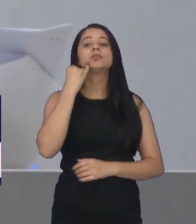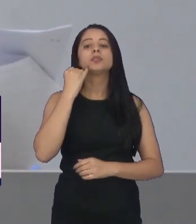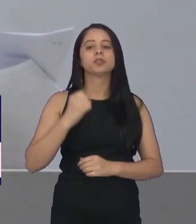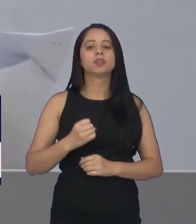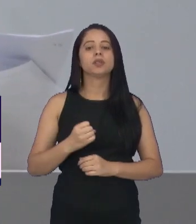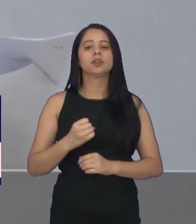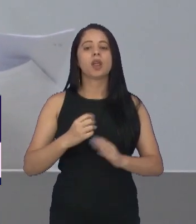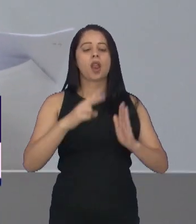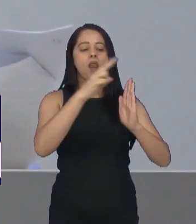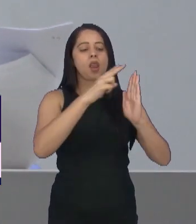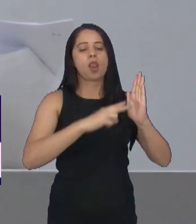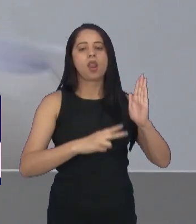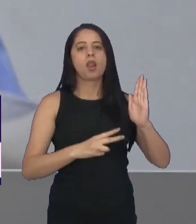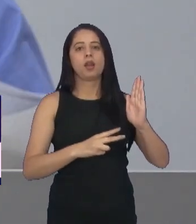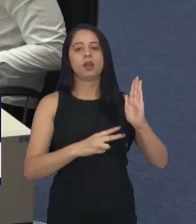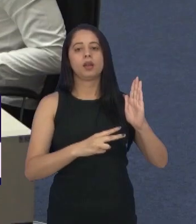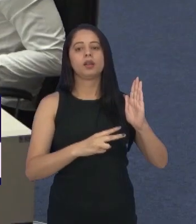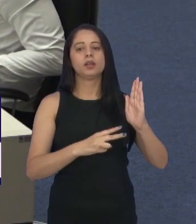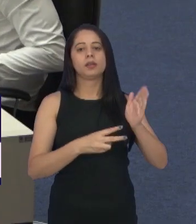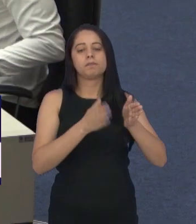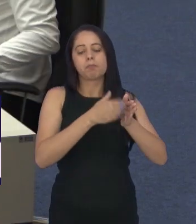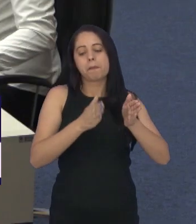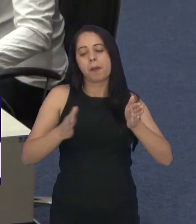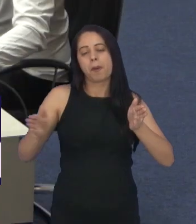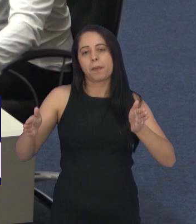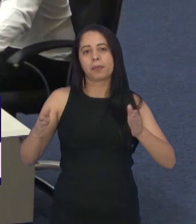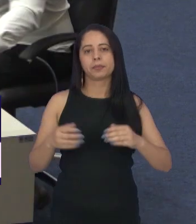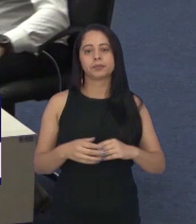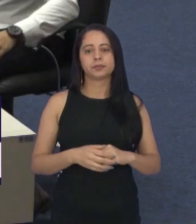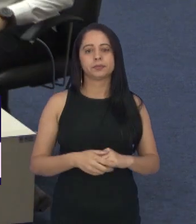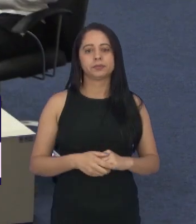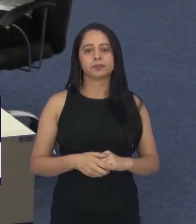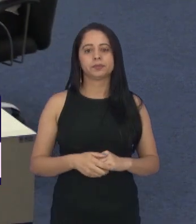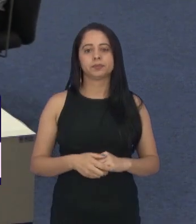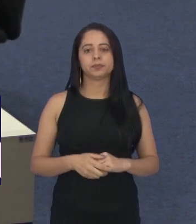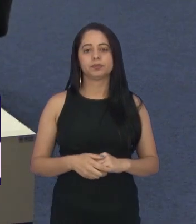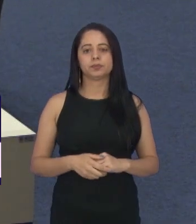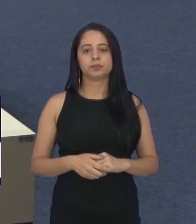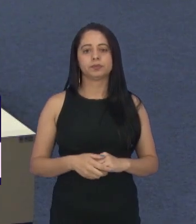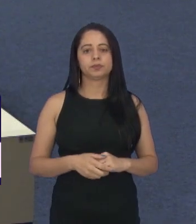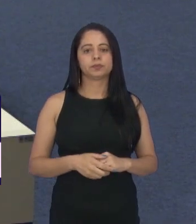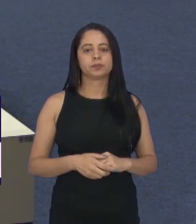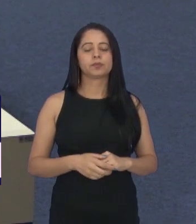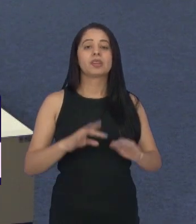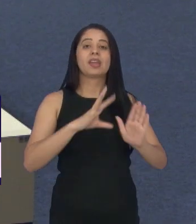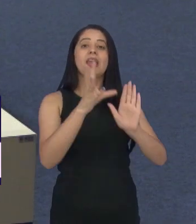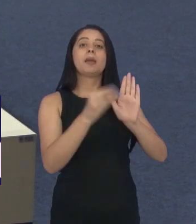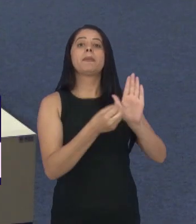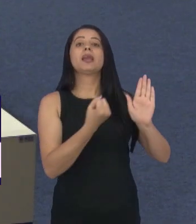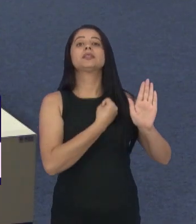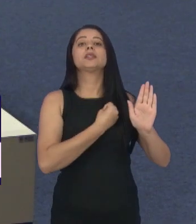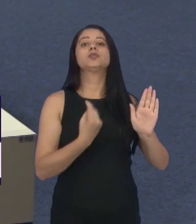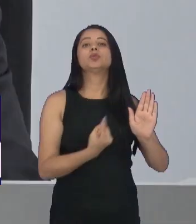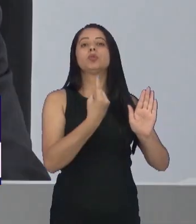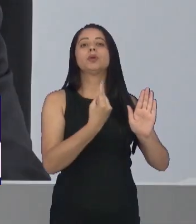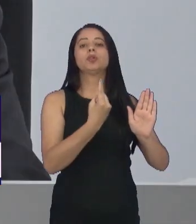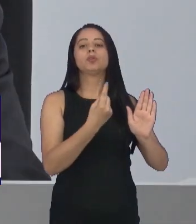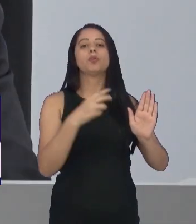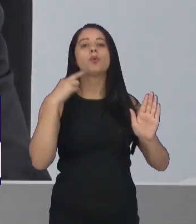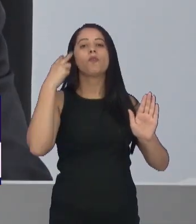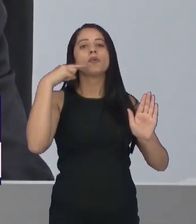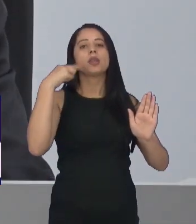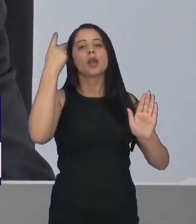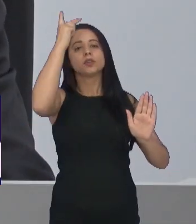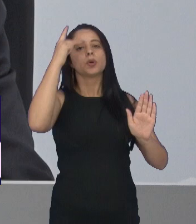faça a leitura das tramitações aprovadas. Emenda número 1, de autoria do vereador